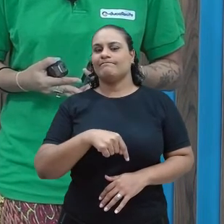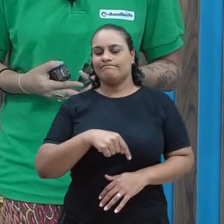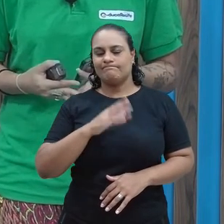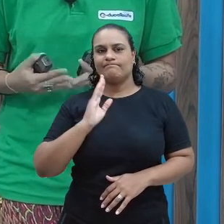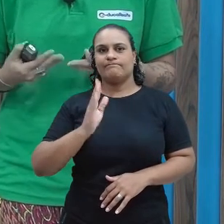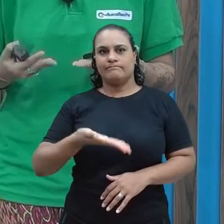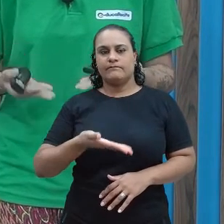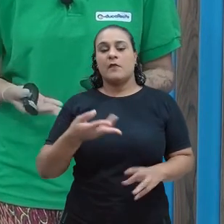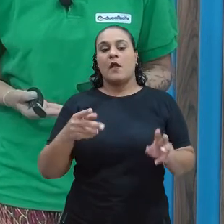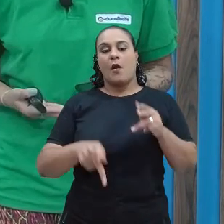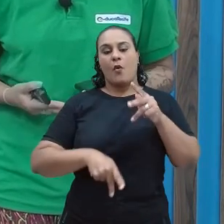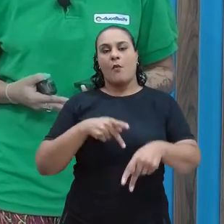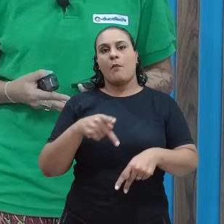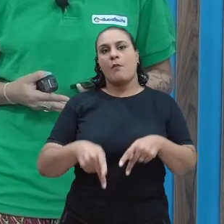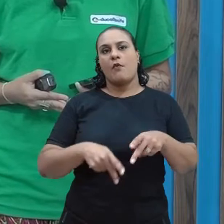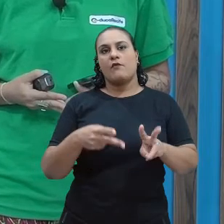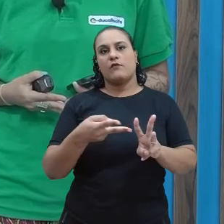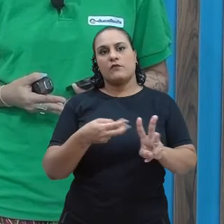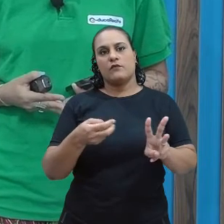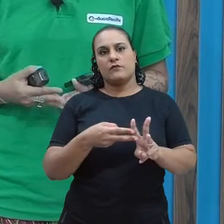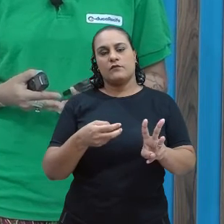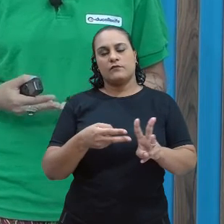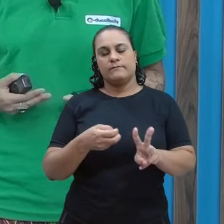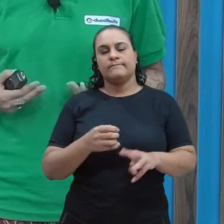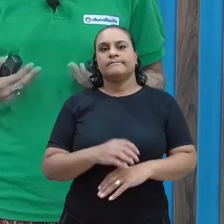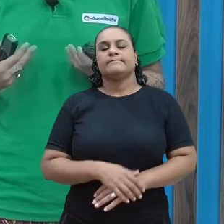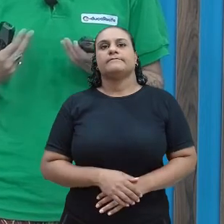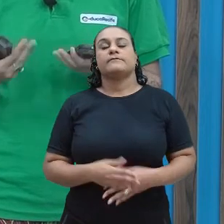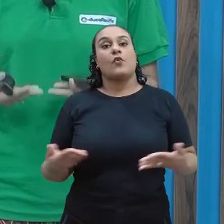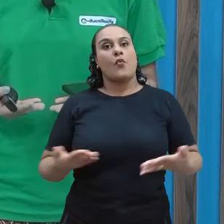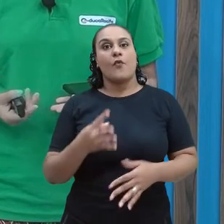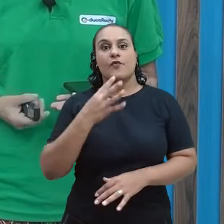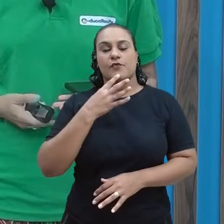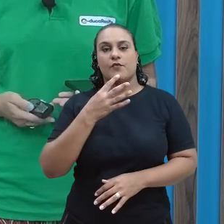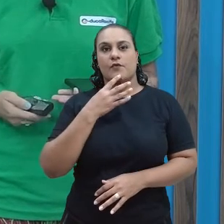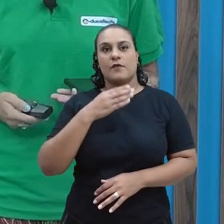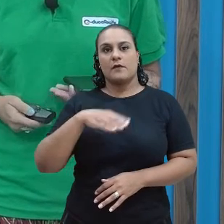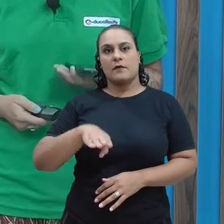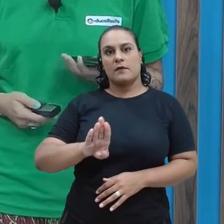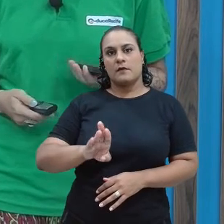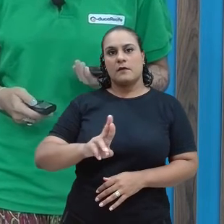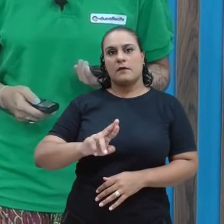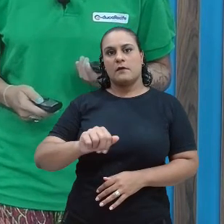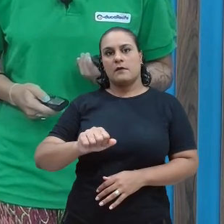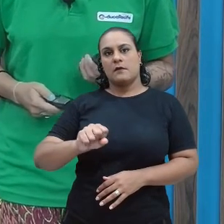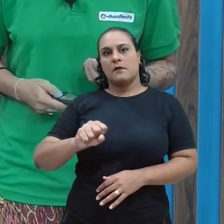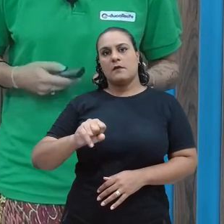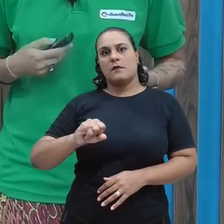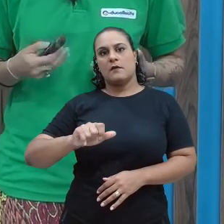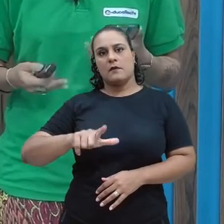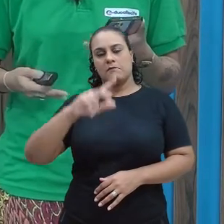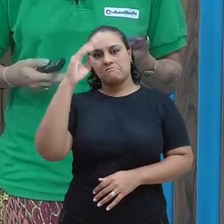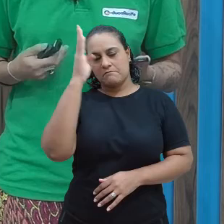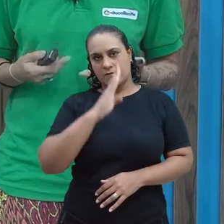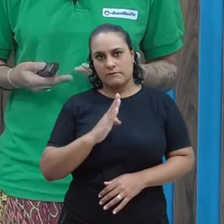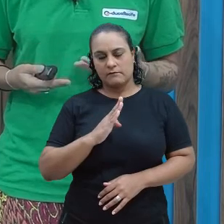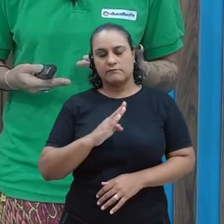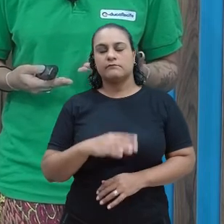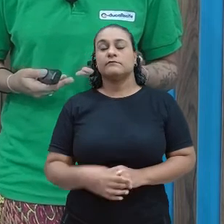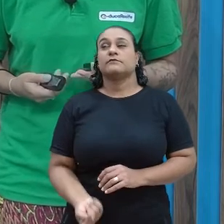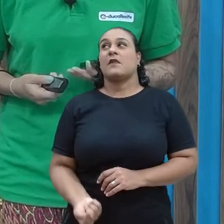territórios, né, que hoje a gente conhece como Brasil, e que desde lá, né, já existem